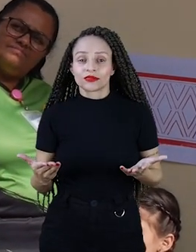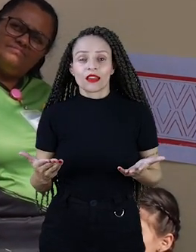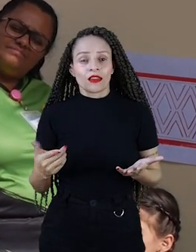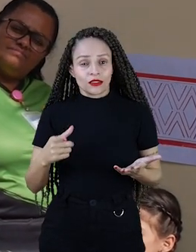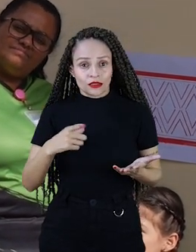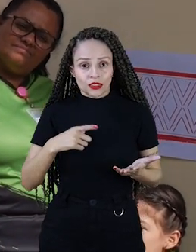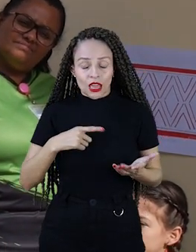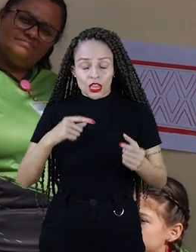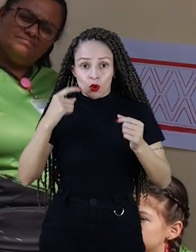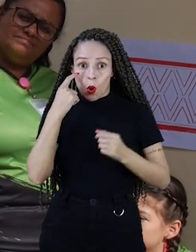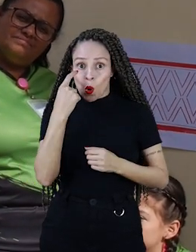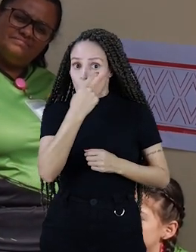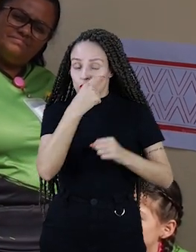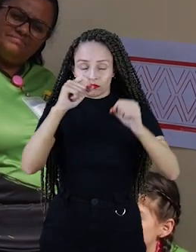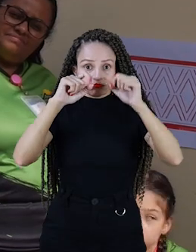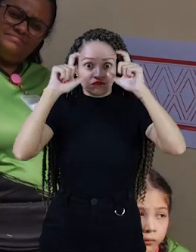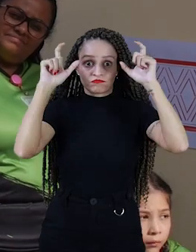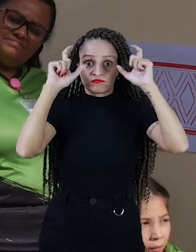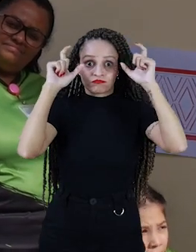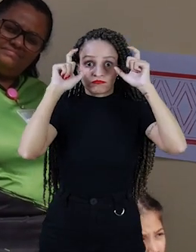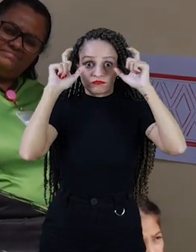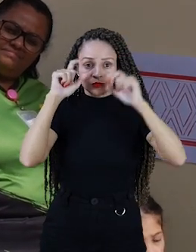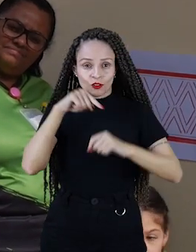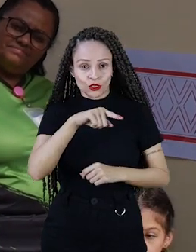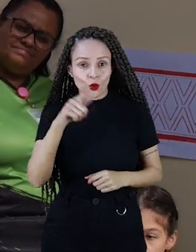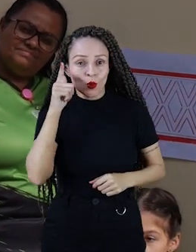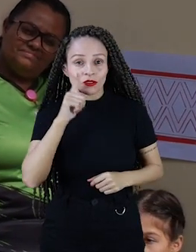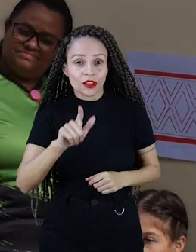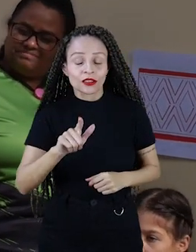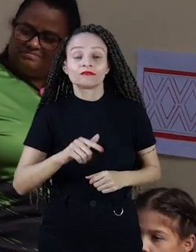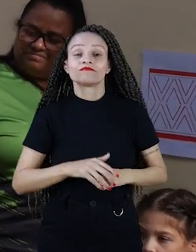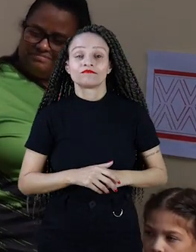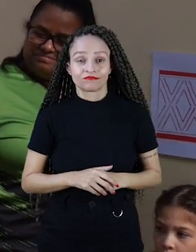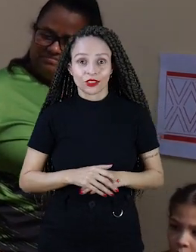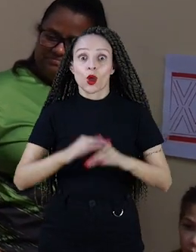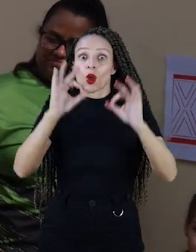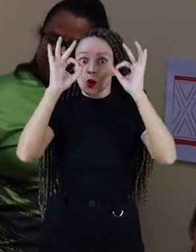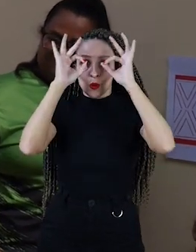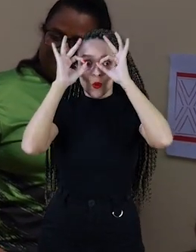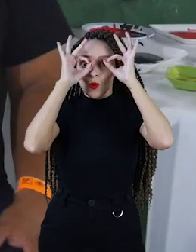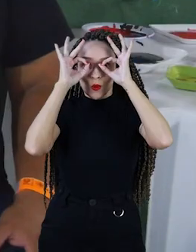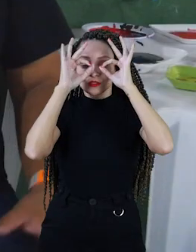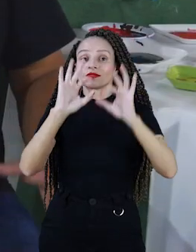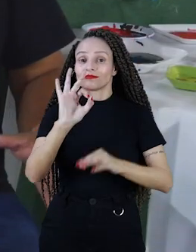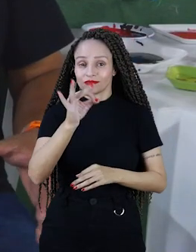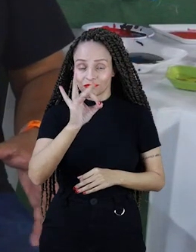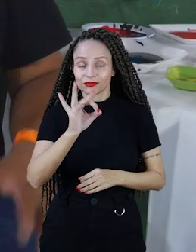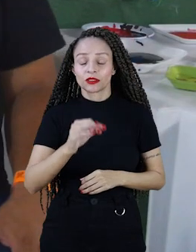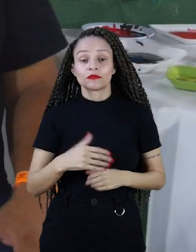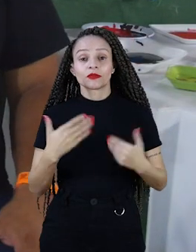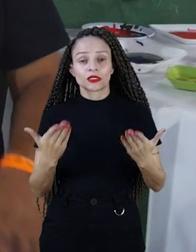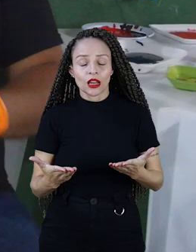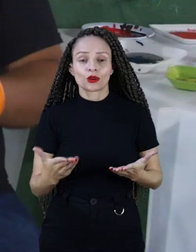E ele tem uns olhos bem grandes. Alguém consegue? Coruja. Coruja, isso mesmo. E aí,